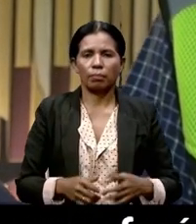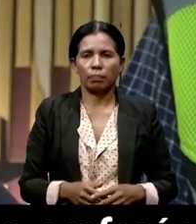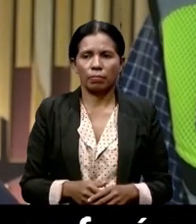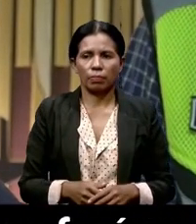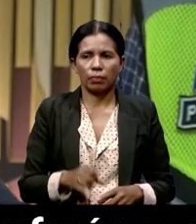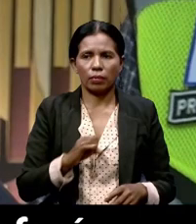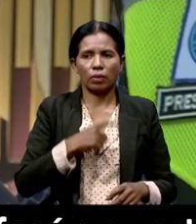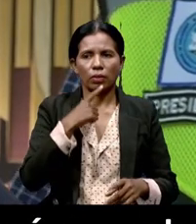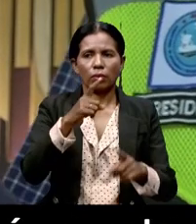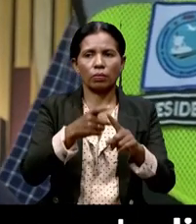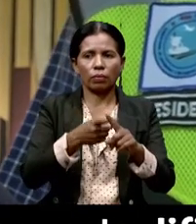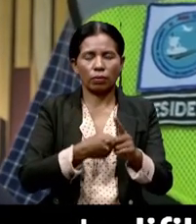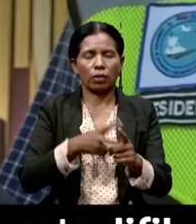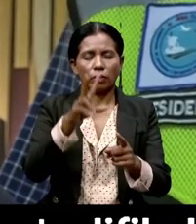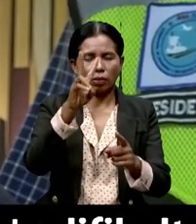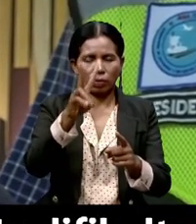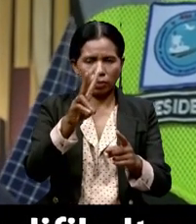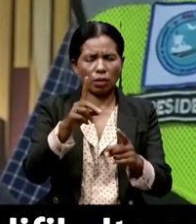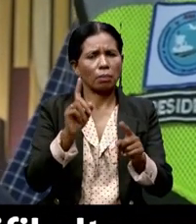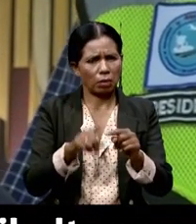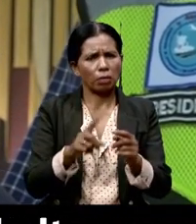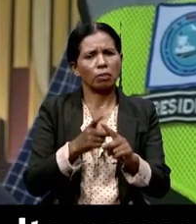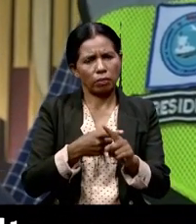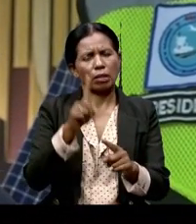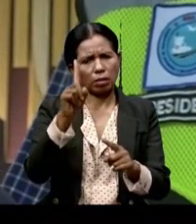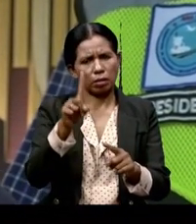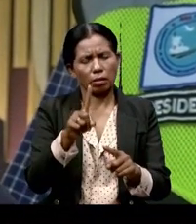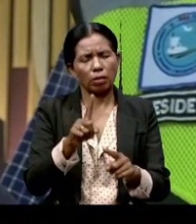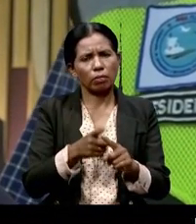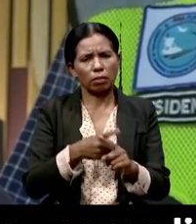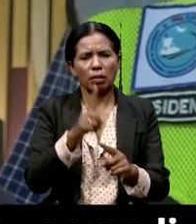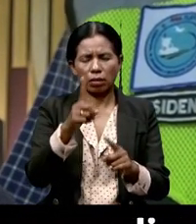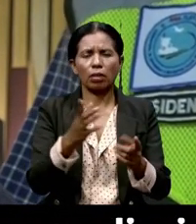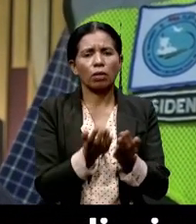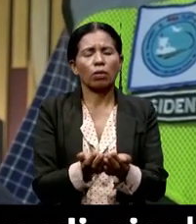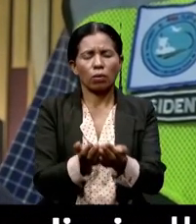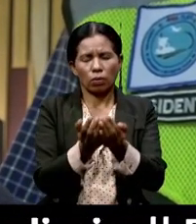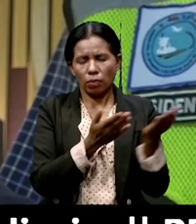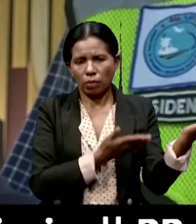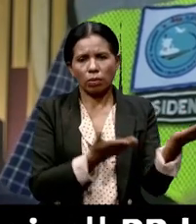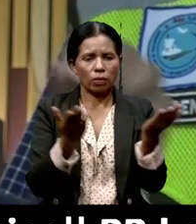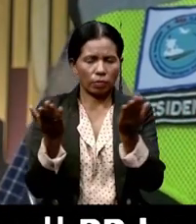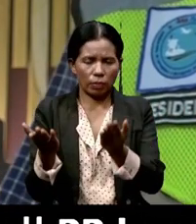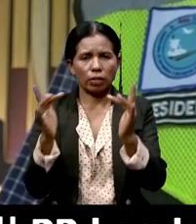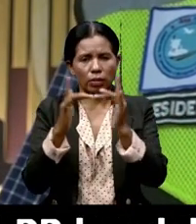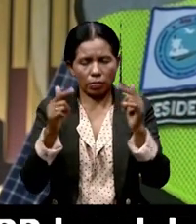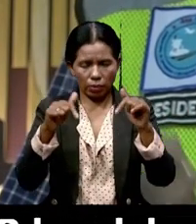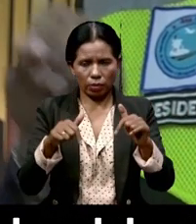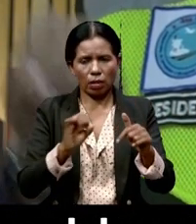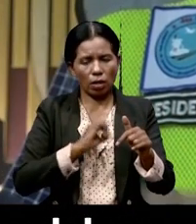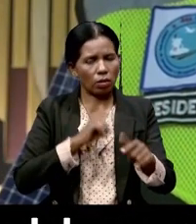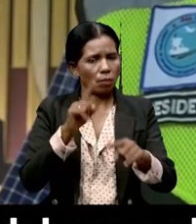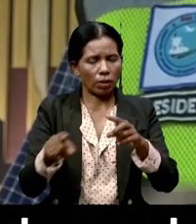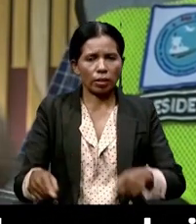Hau temi fulan ruwa mas bele la to fulan data. Bele la to fulan inda rone to ene. Mas hau la bele hate tiba publiko or